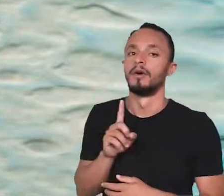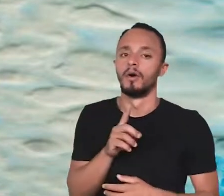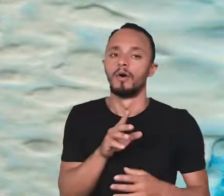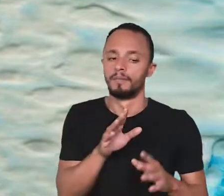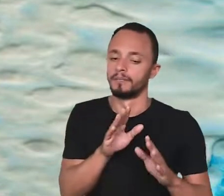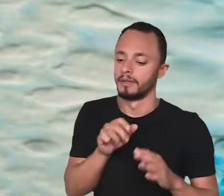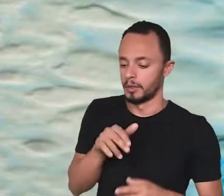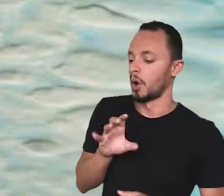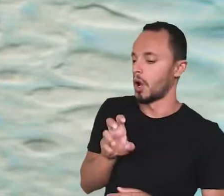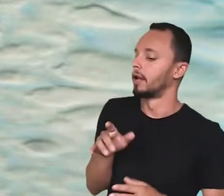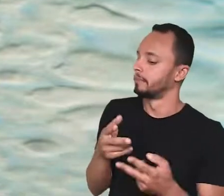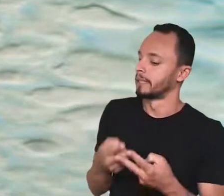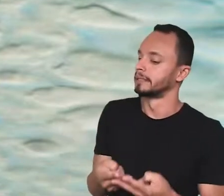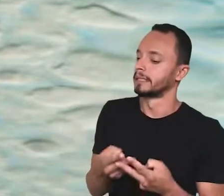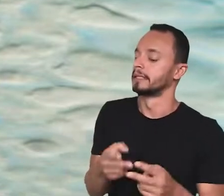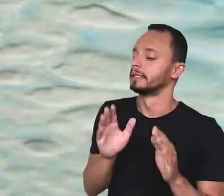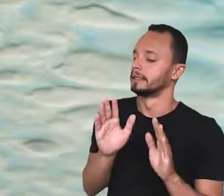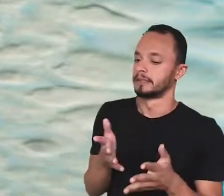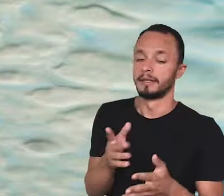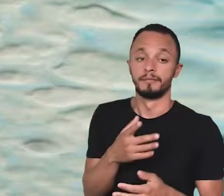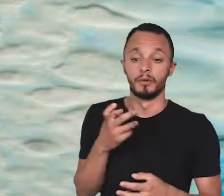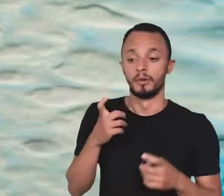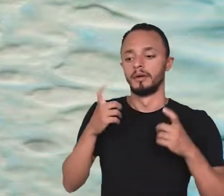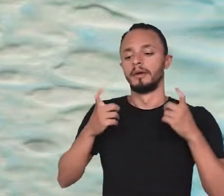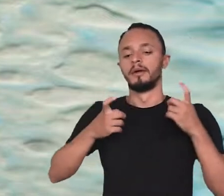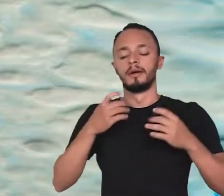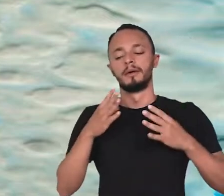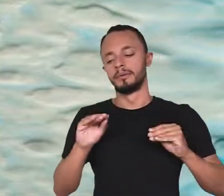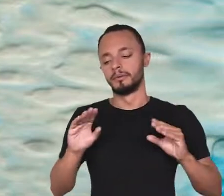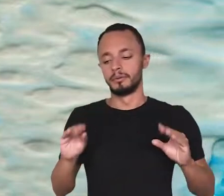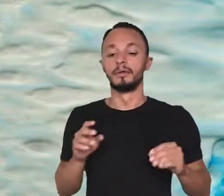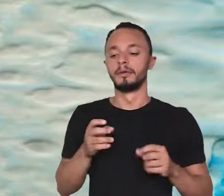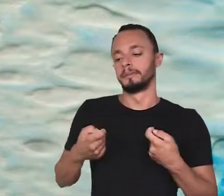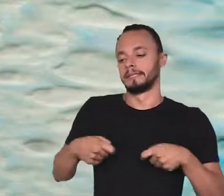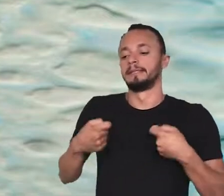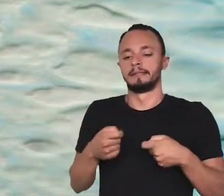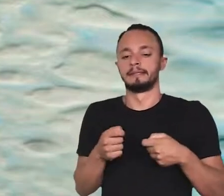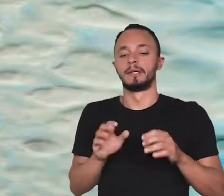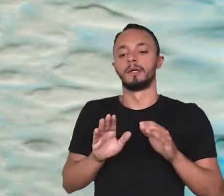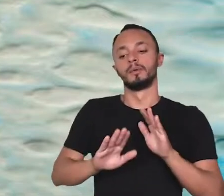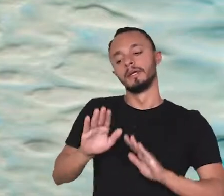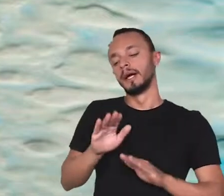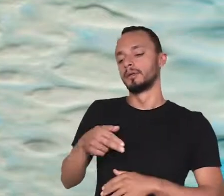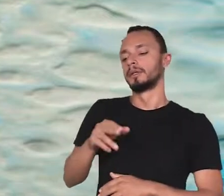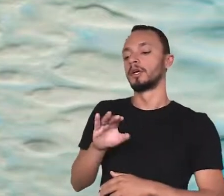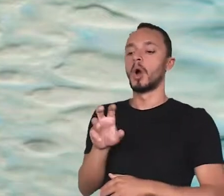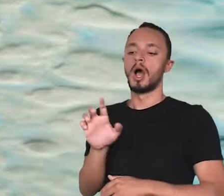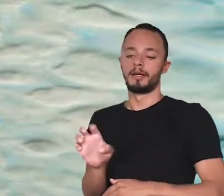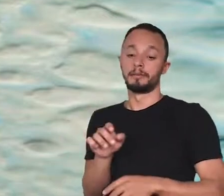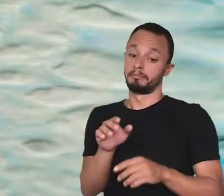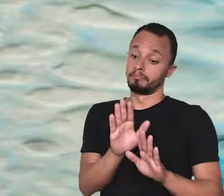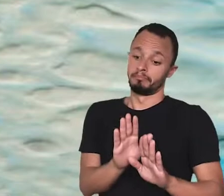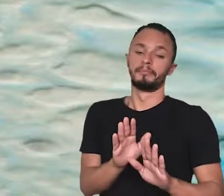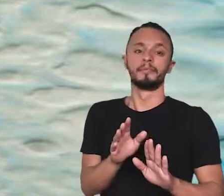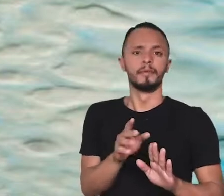lá. Deixa ela descansar um pouco. Ai, que bom, gente. Era isso que eu ia perguntar. A gente realmente precisa preservar ela agora, né? E você, teve